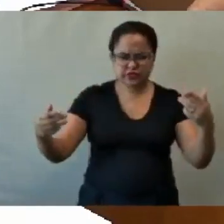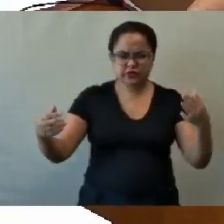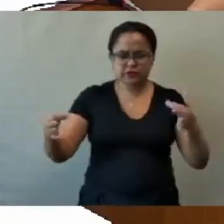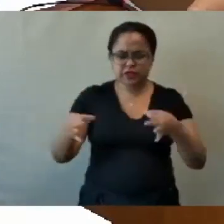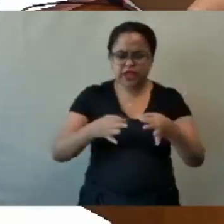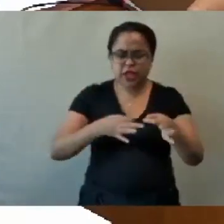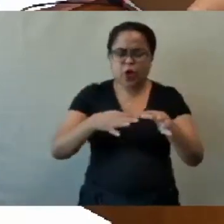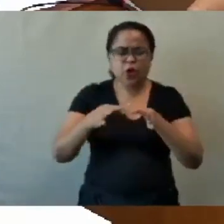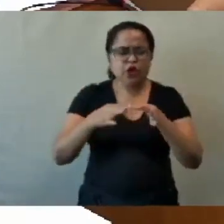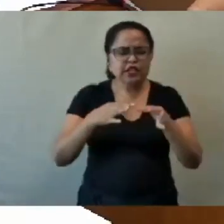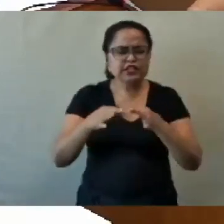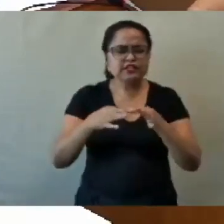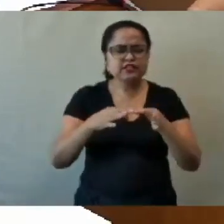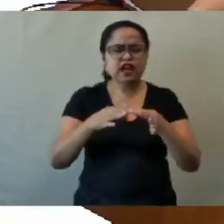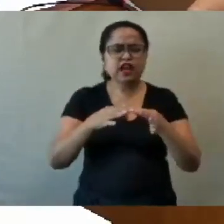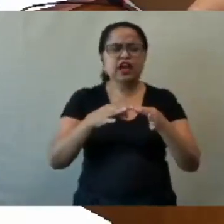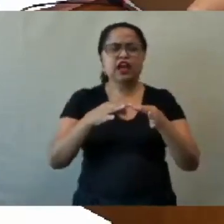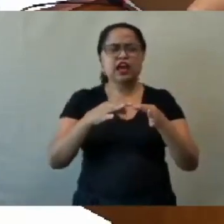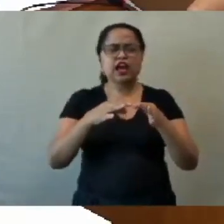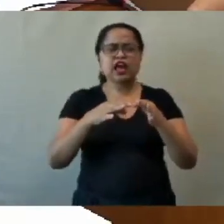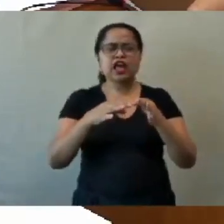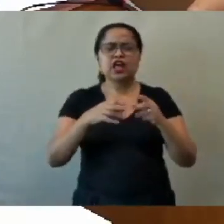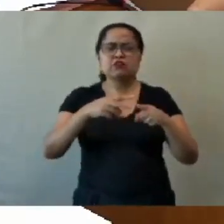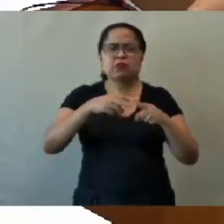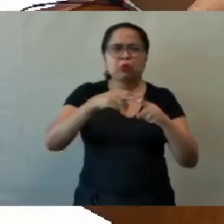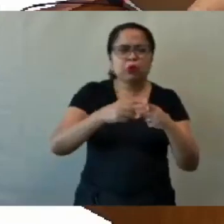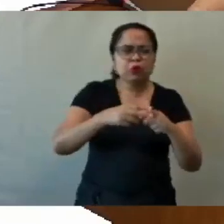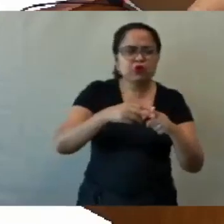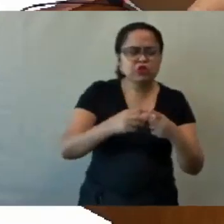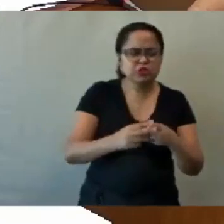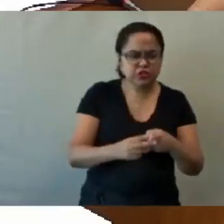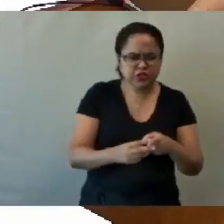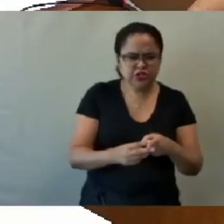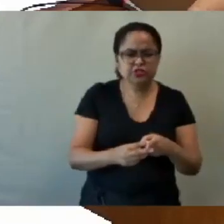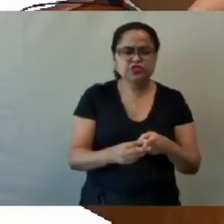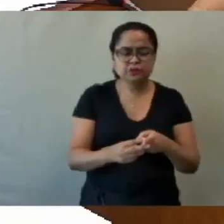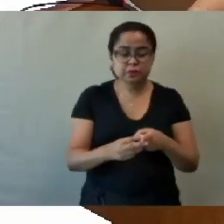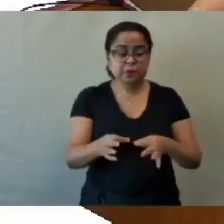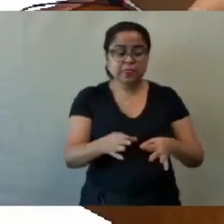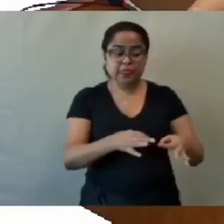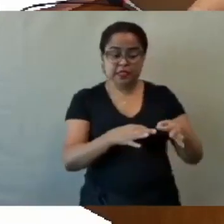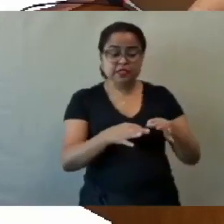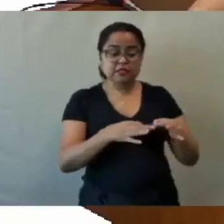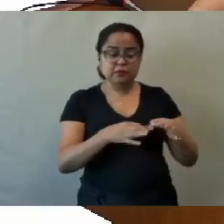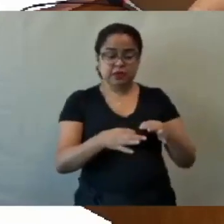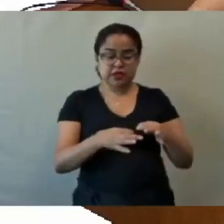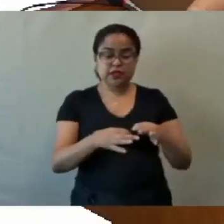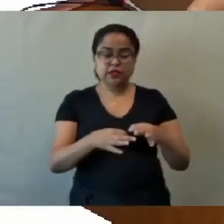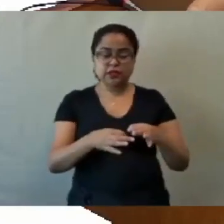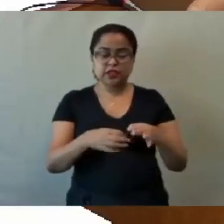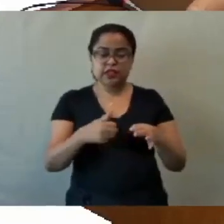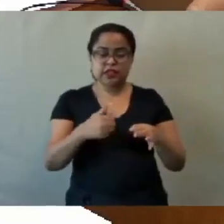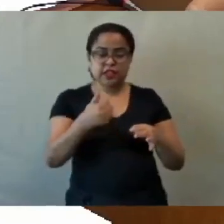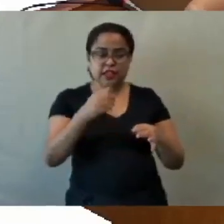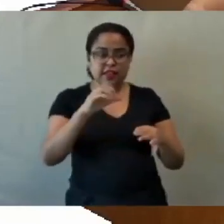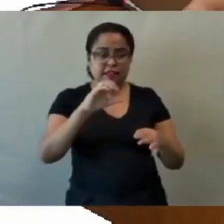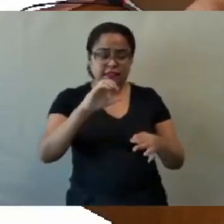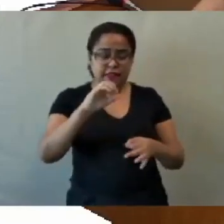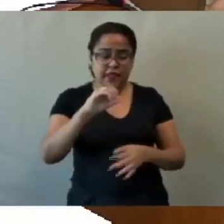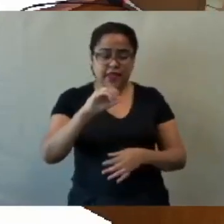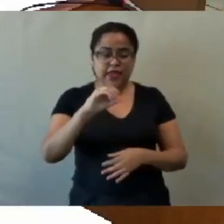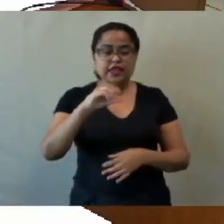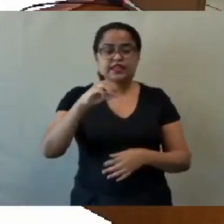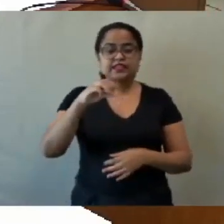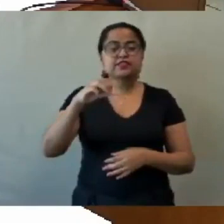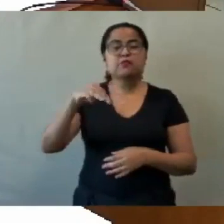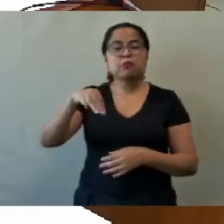organizado, editado e organizado nesse plano, né, que tem 10 metas em 10 anos,